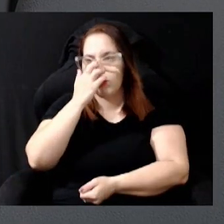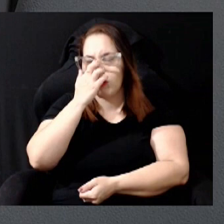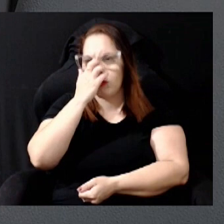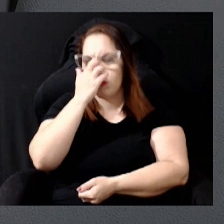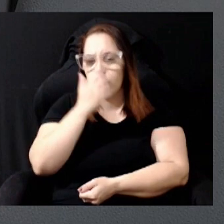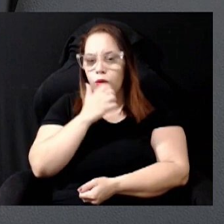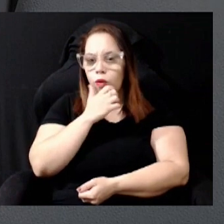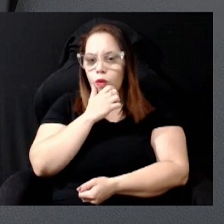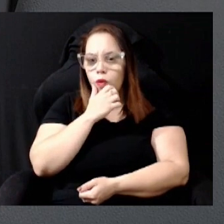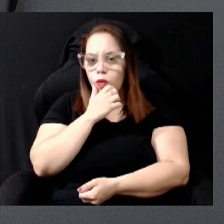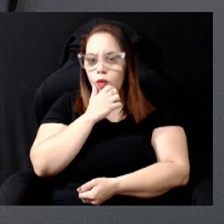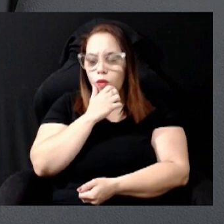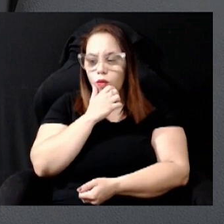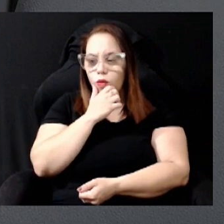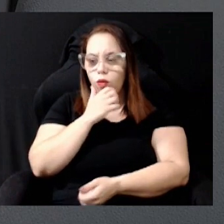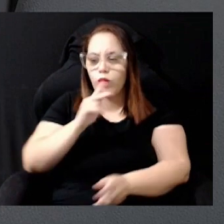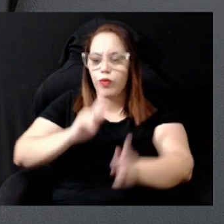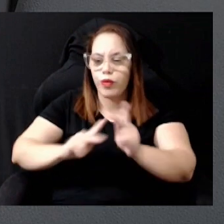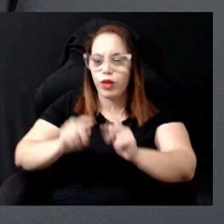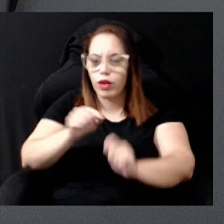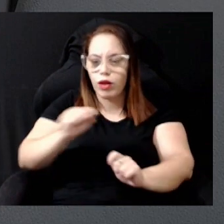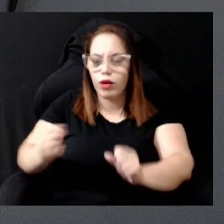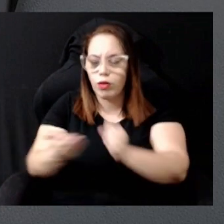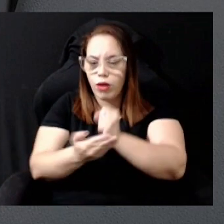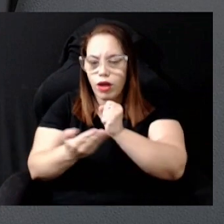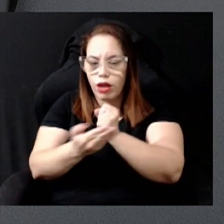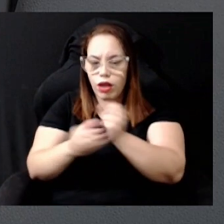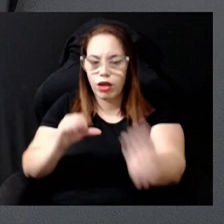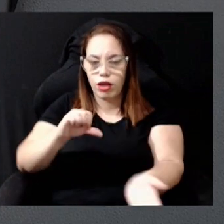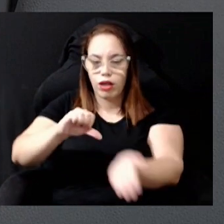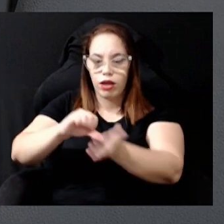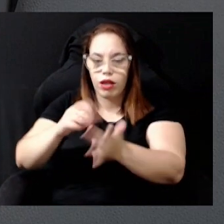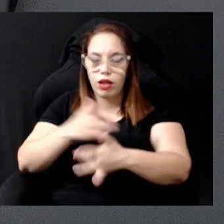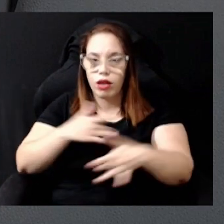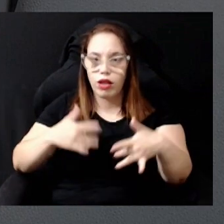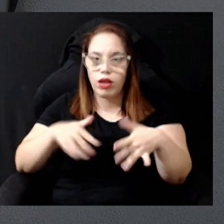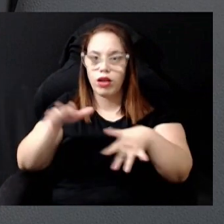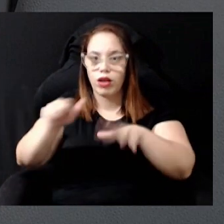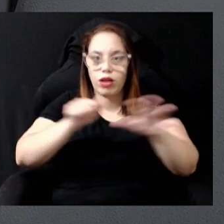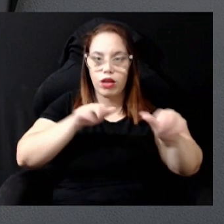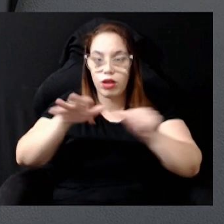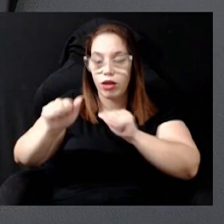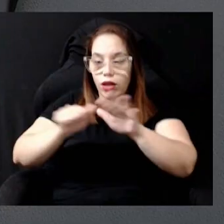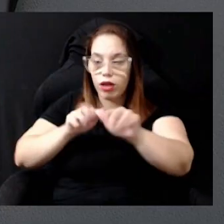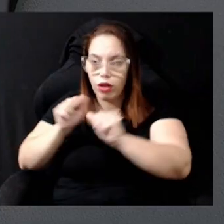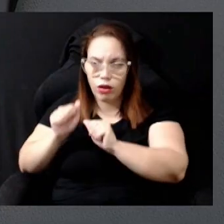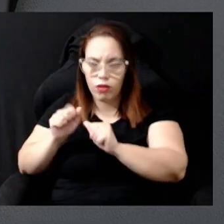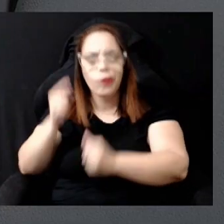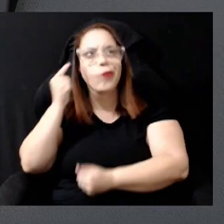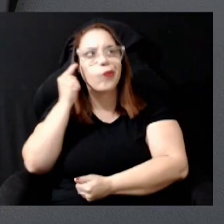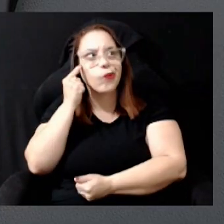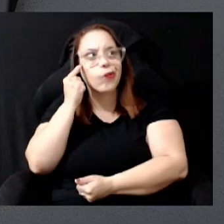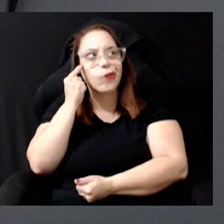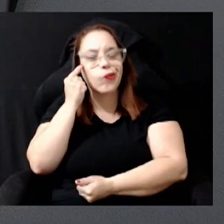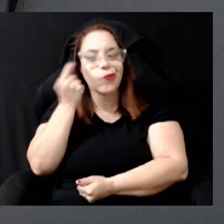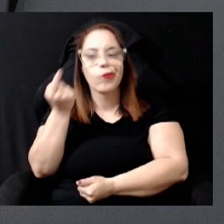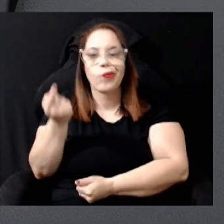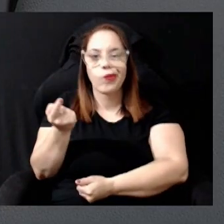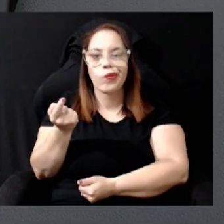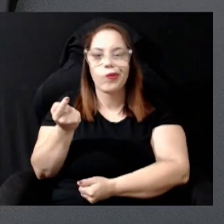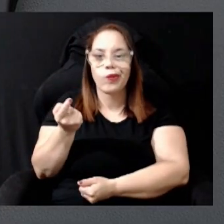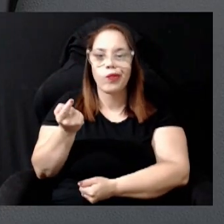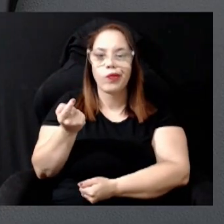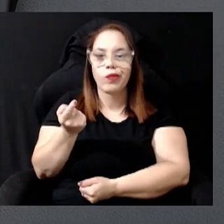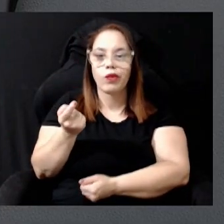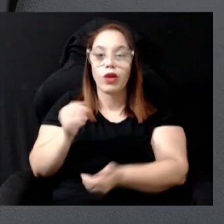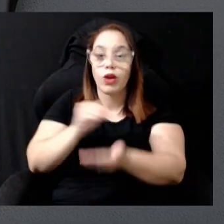coordenadores nas unidades básicas de saúde, e a partir desta coleta de demandas, a gente naturalmente sentou com a Secretaria de Saúde